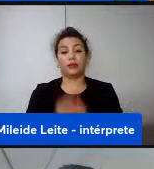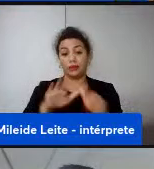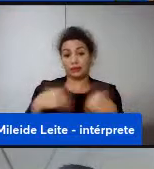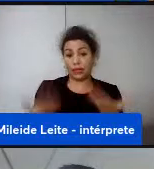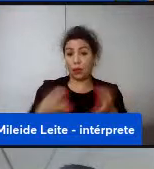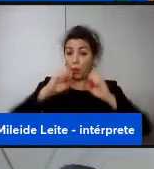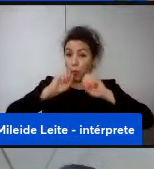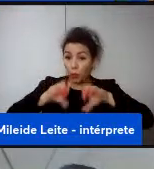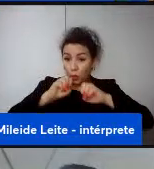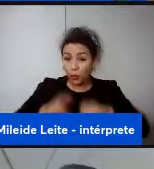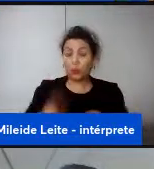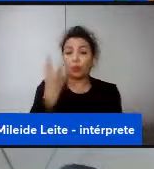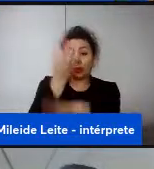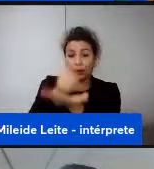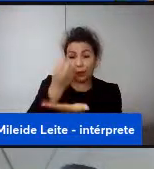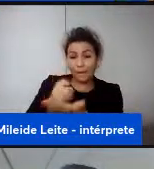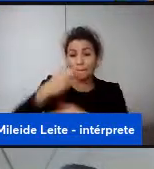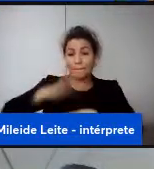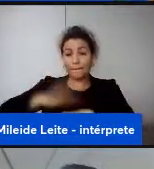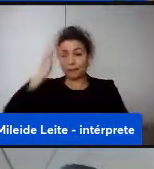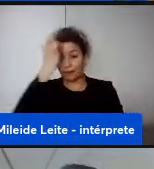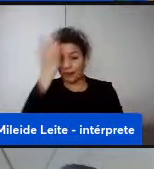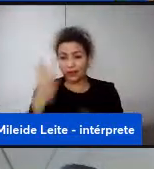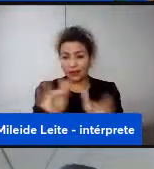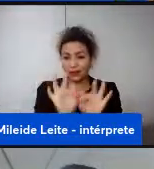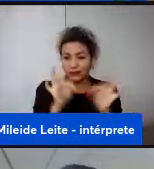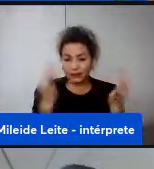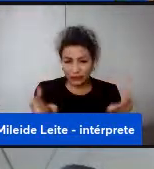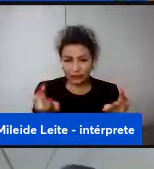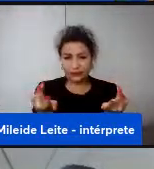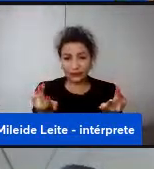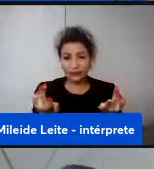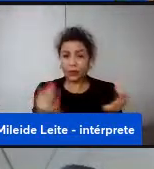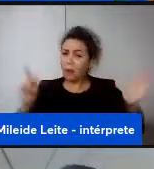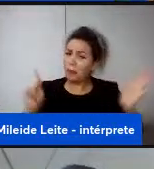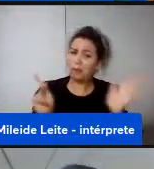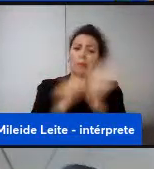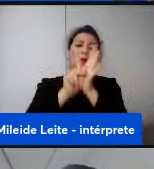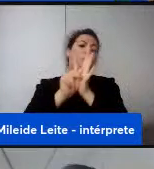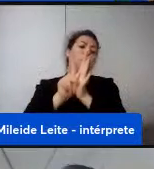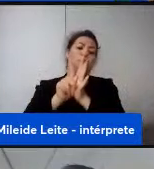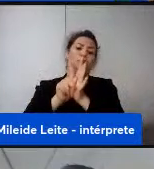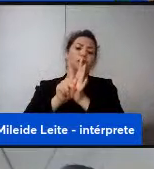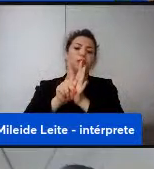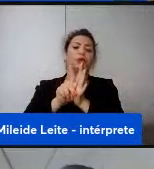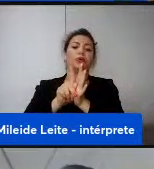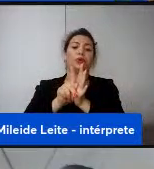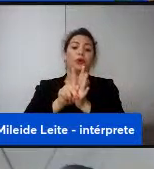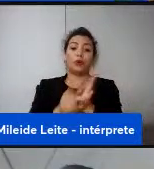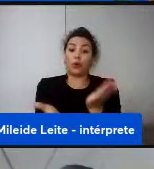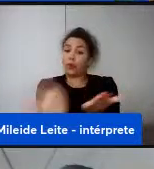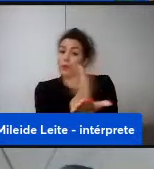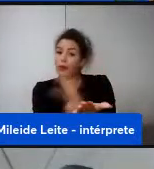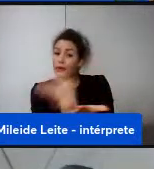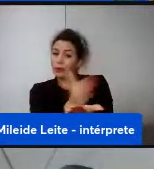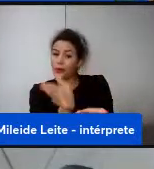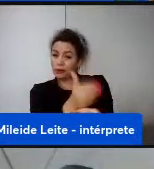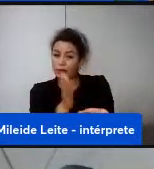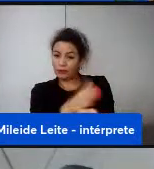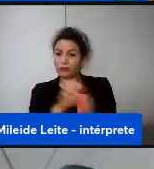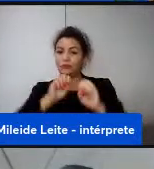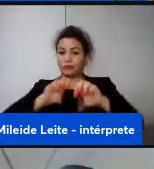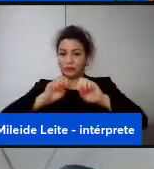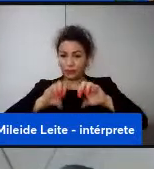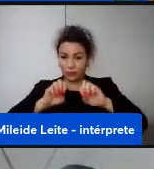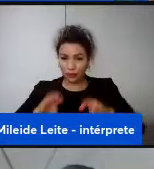da alfabetização mais fácil, simples e evidente faz parte, né, do manual prudente de ensino.